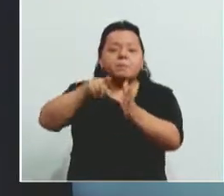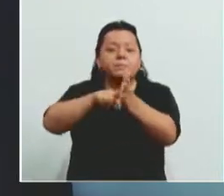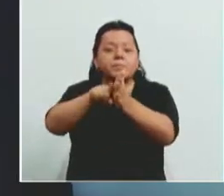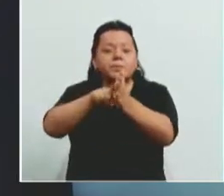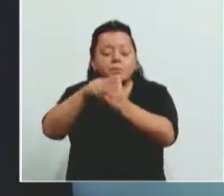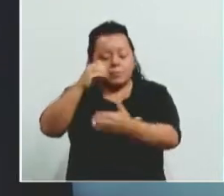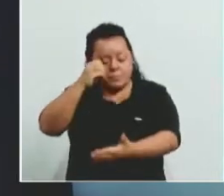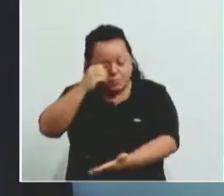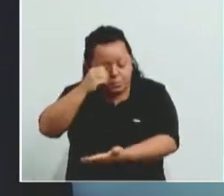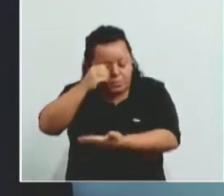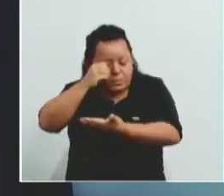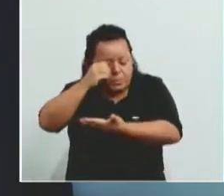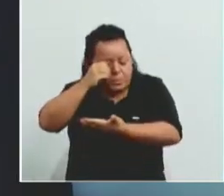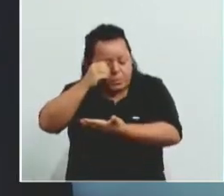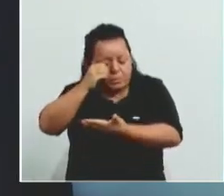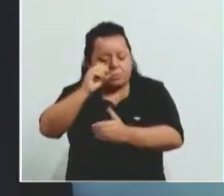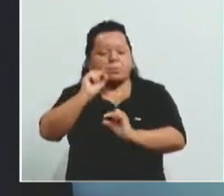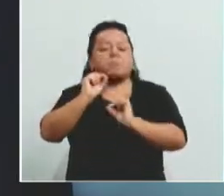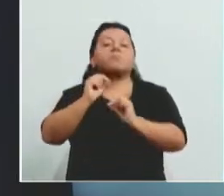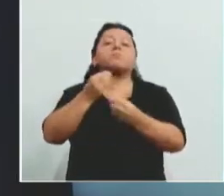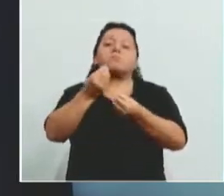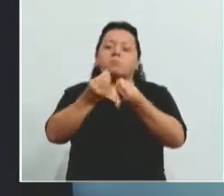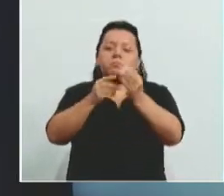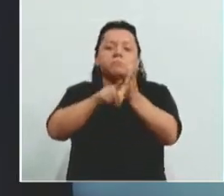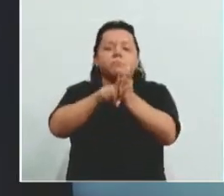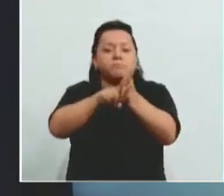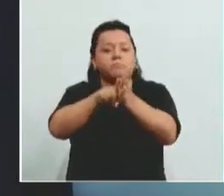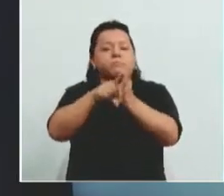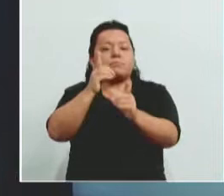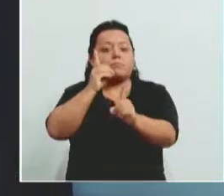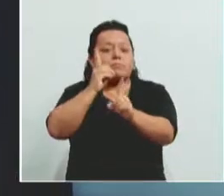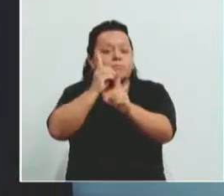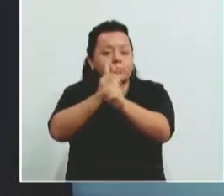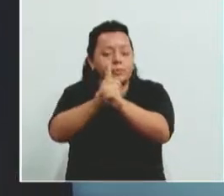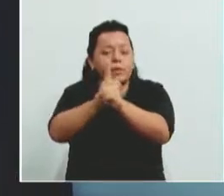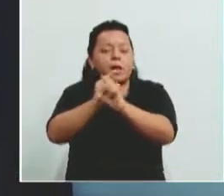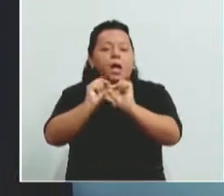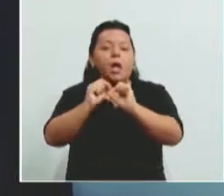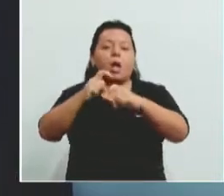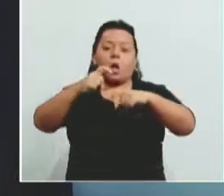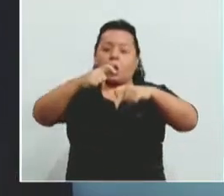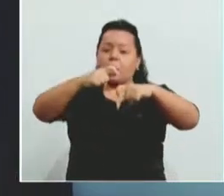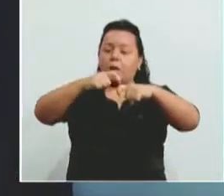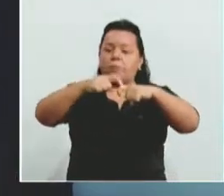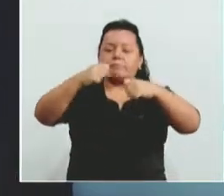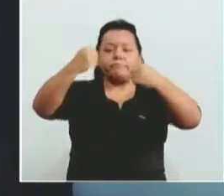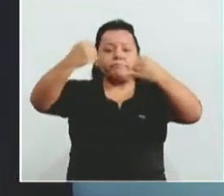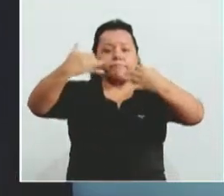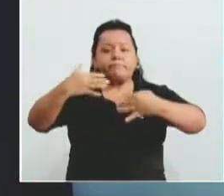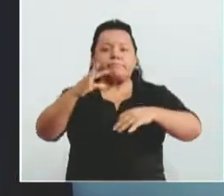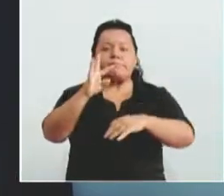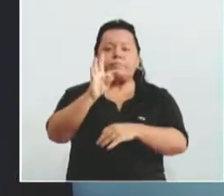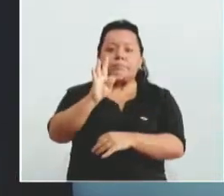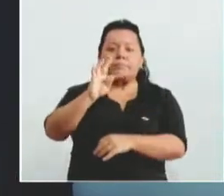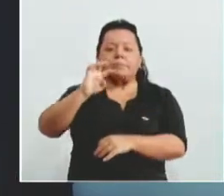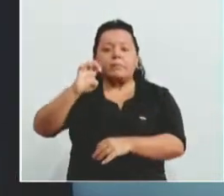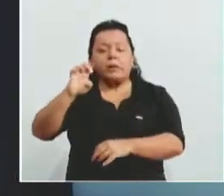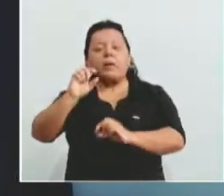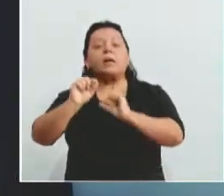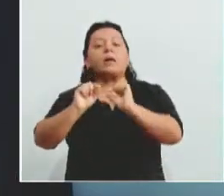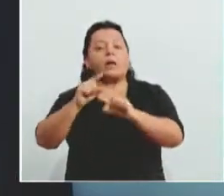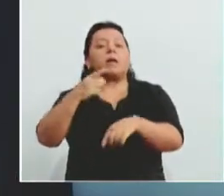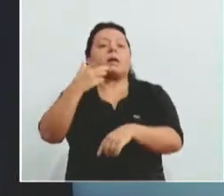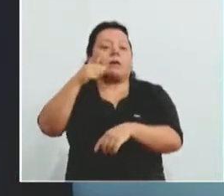como biópsia. Então vai mandar, quando nessa análise vier escrito é endometriose, tem